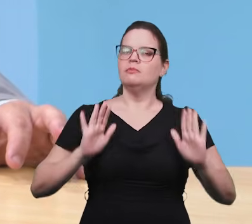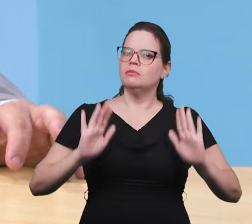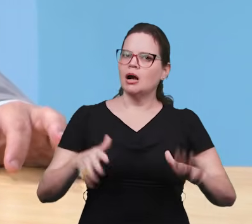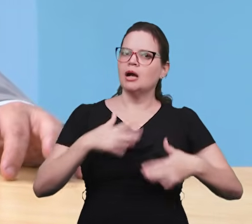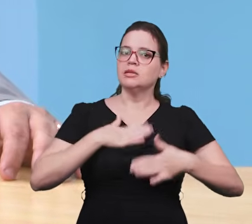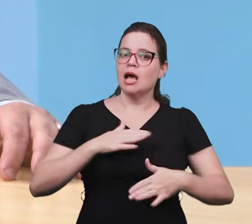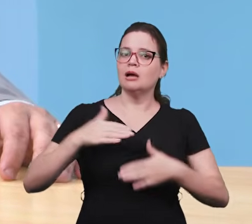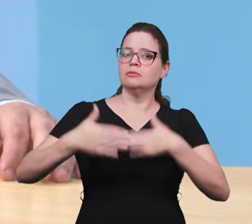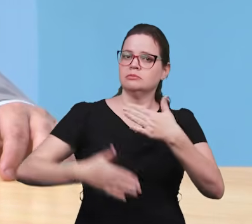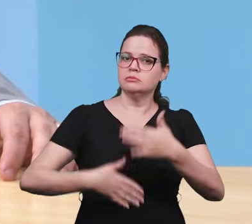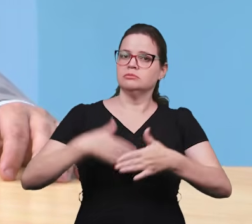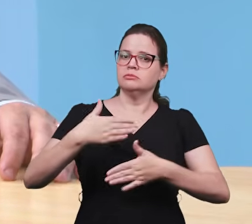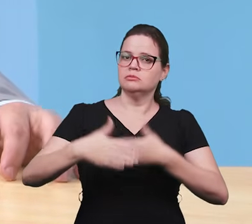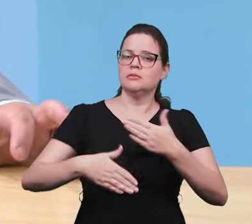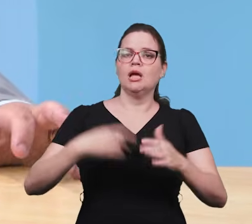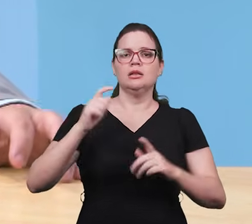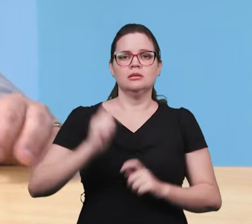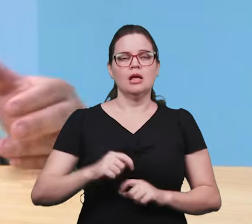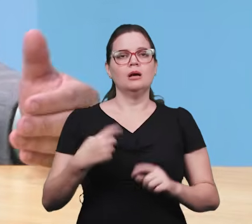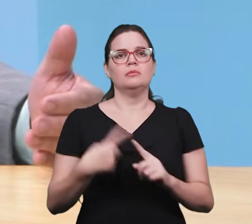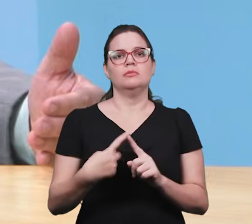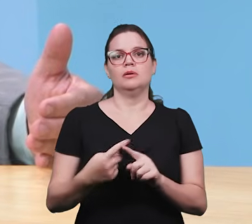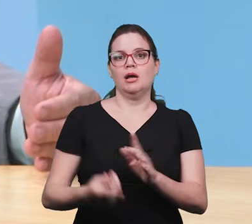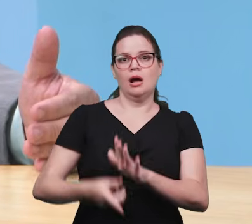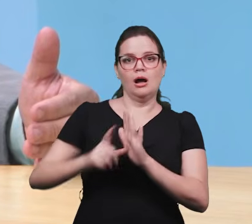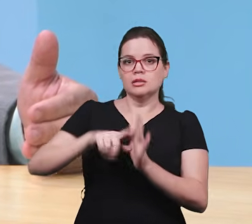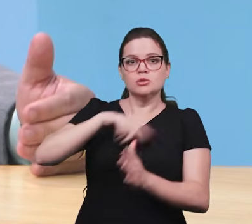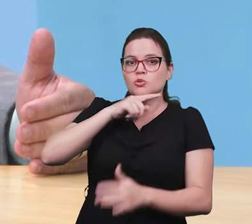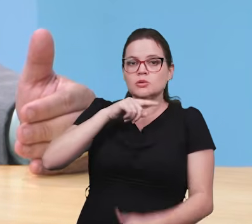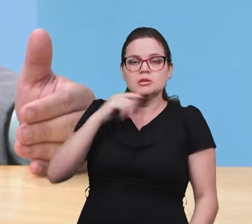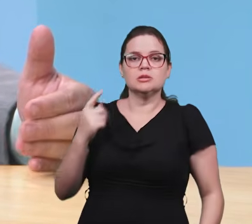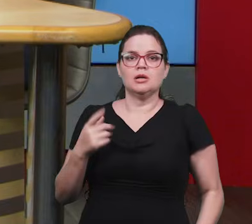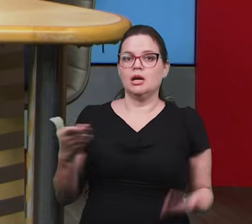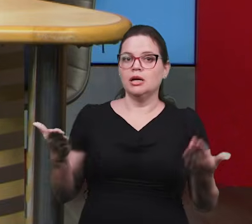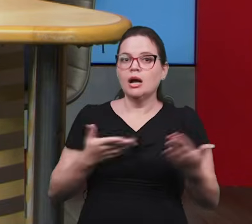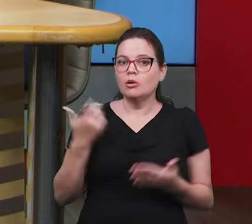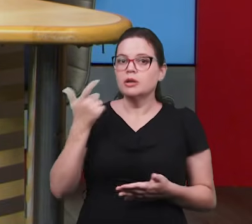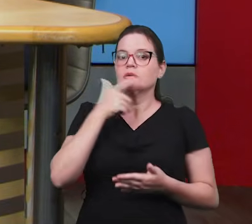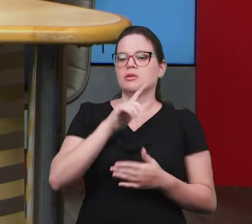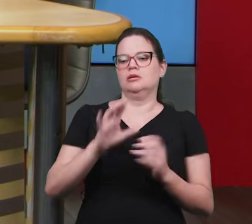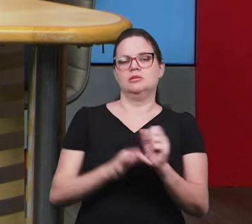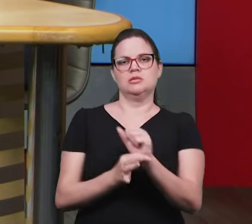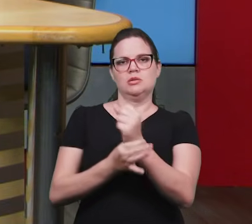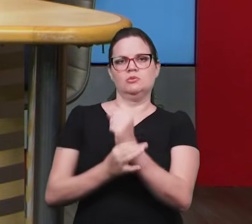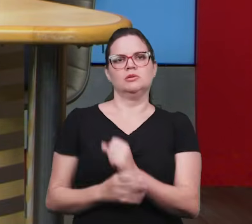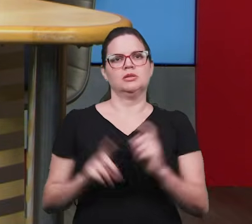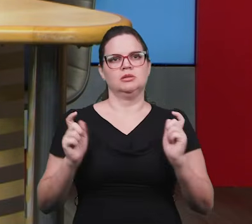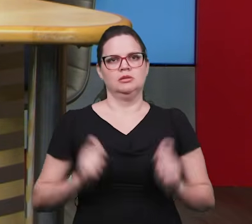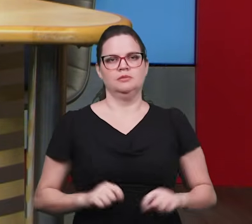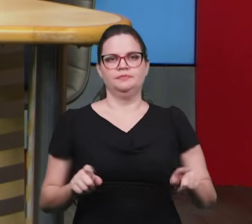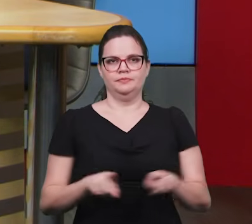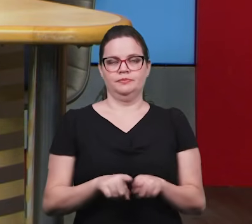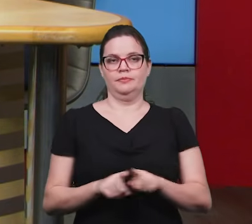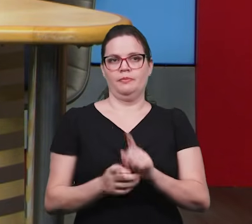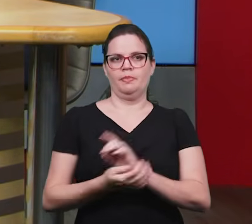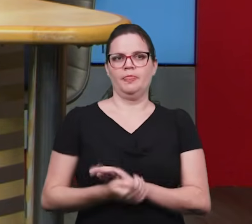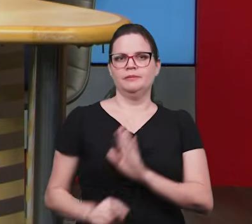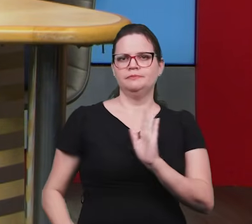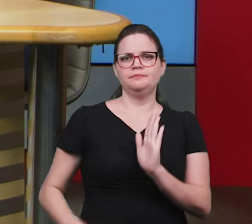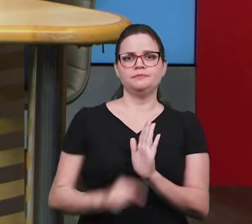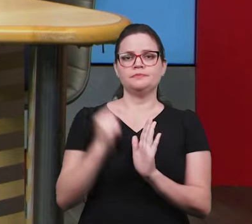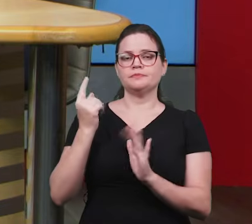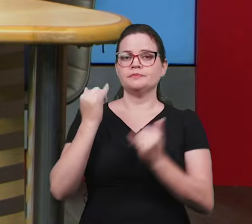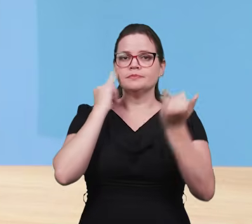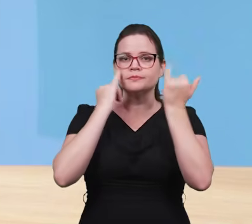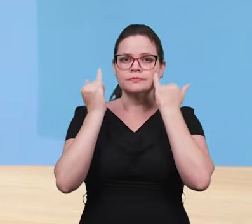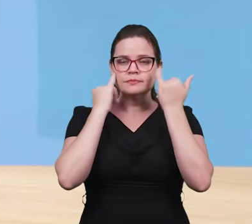é um avanço muito grande, porque até pouco tempo atrás a gente nem conseguia fazer isso. E é seguro, E né? é seguro. E o primeiro assim que a gente teve